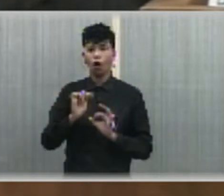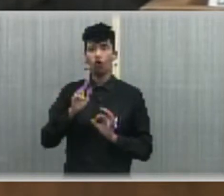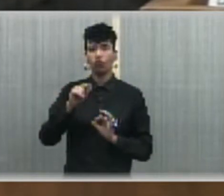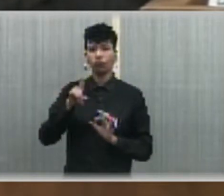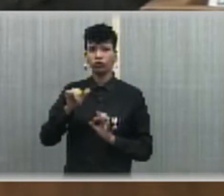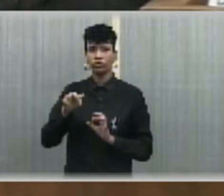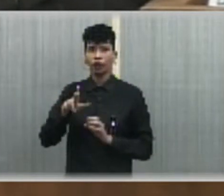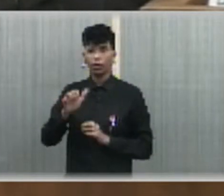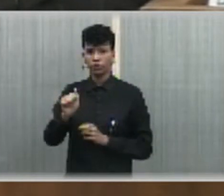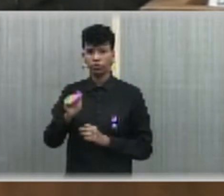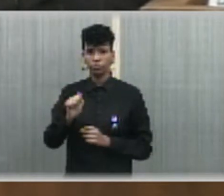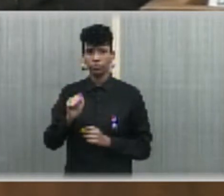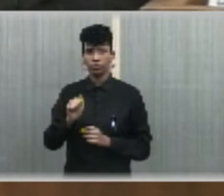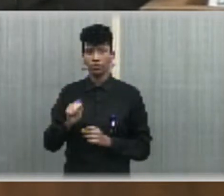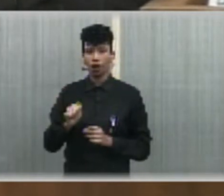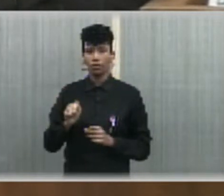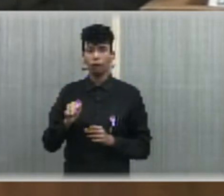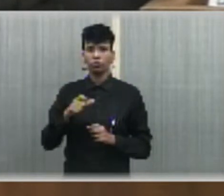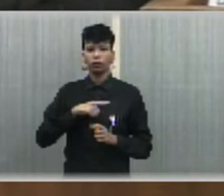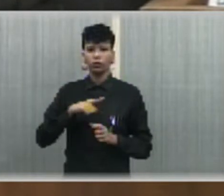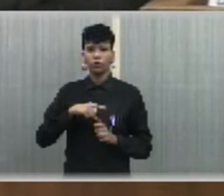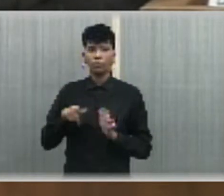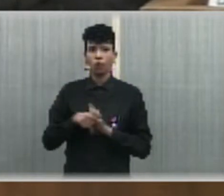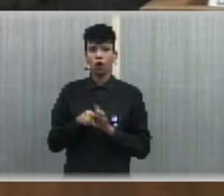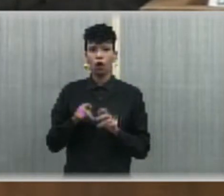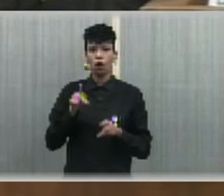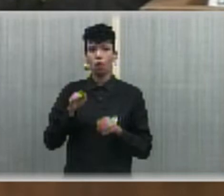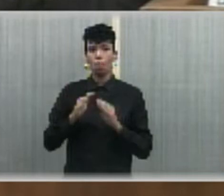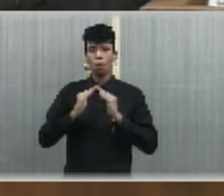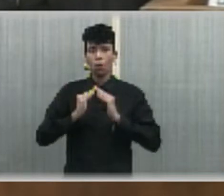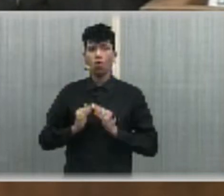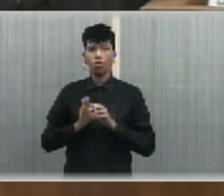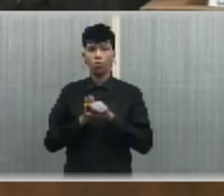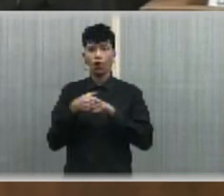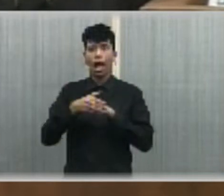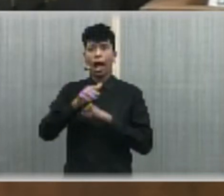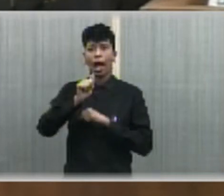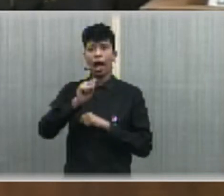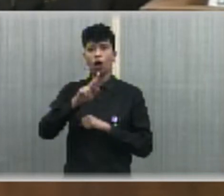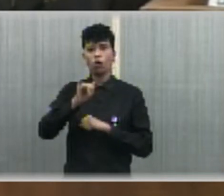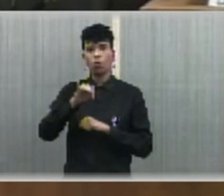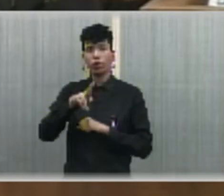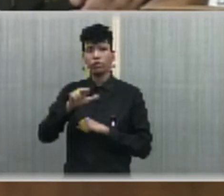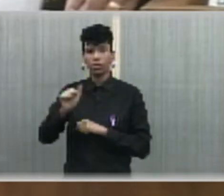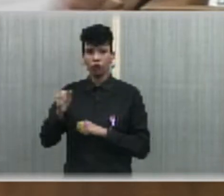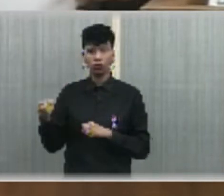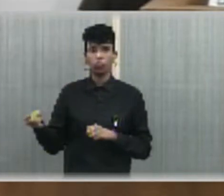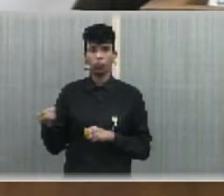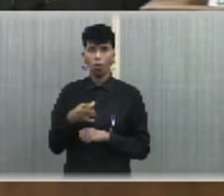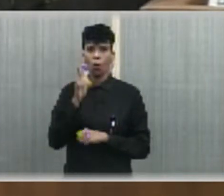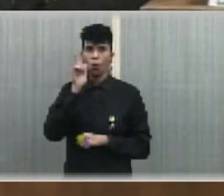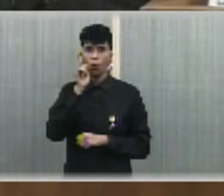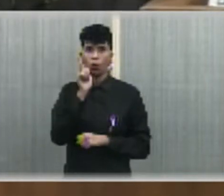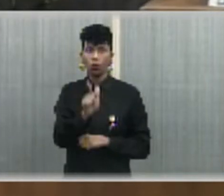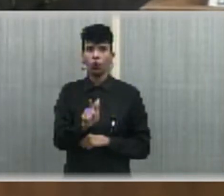emissão dos títulos de posse para os moradores do bairro Aroeira, Nova Conquista.